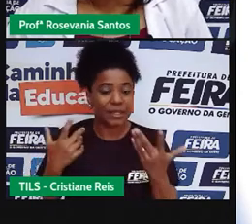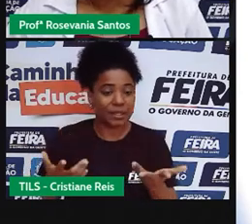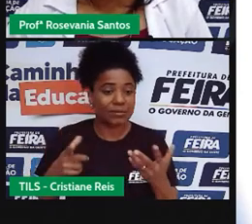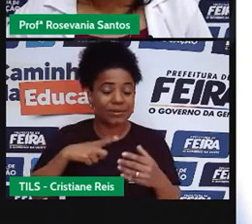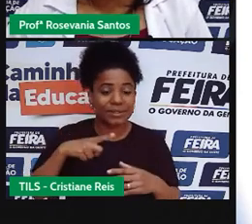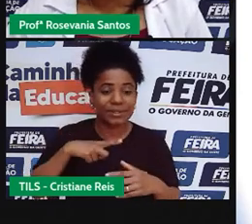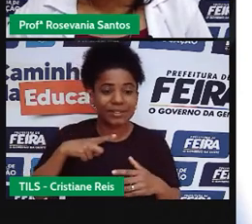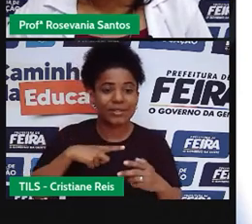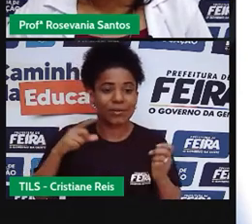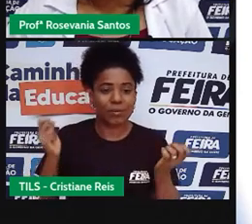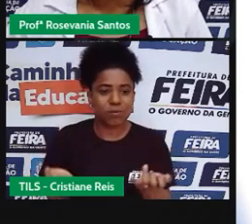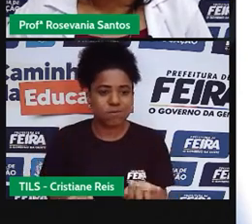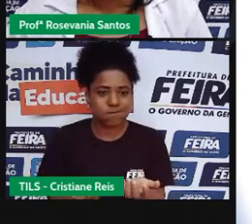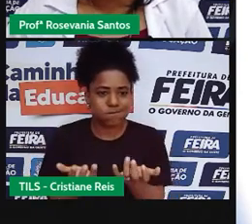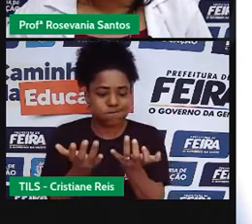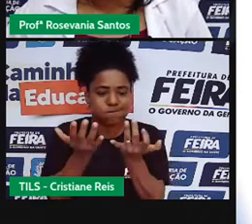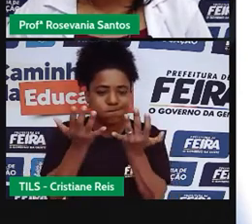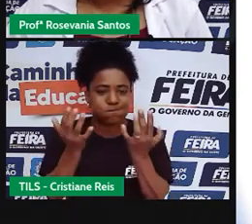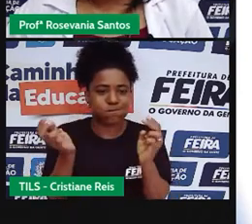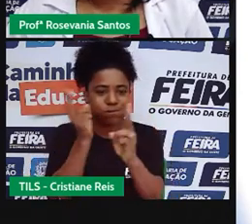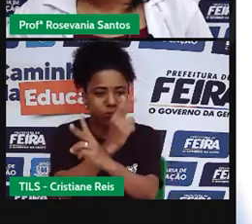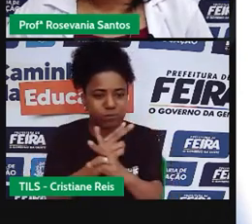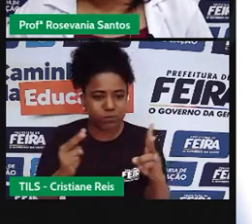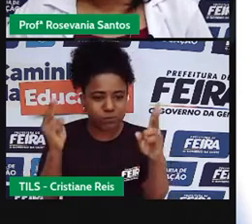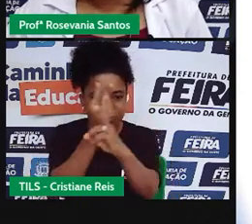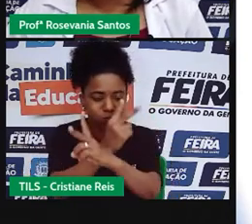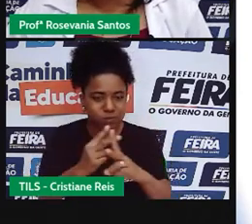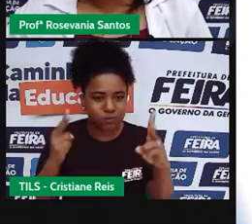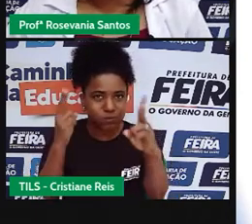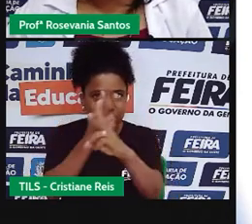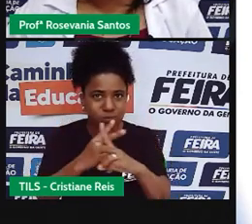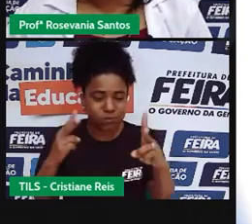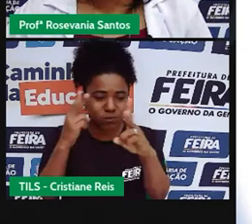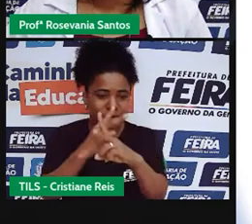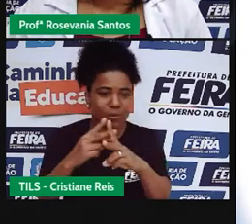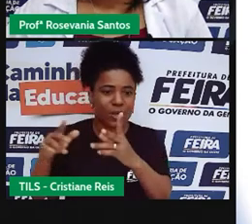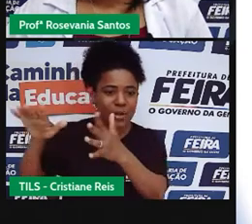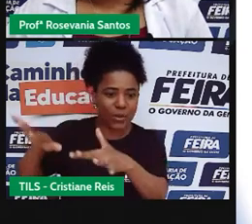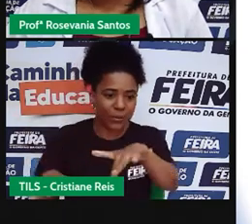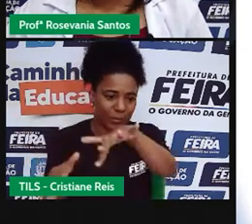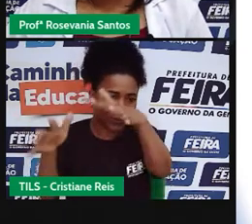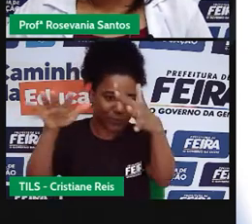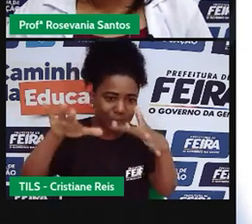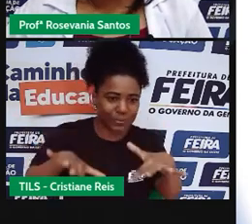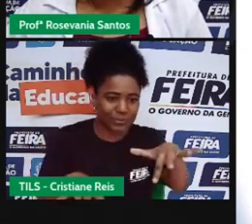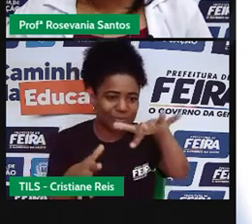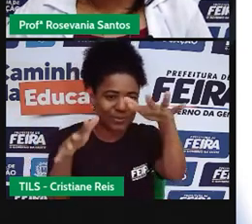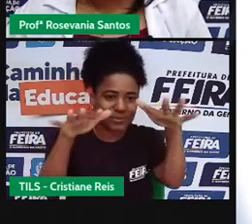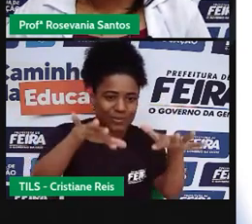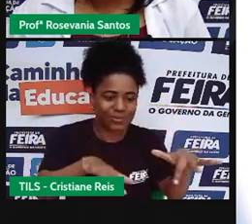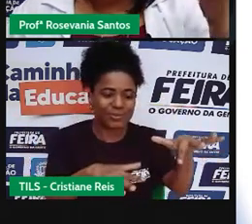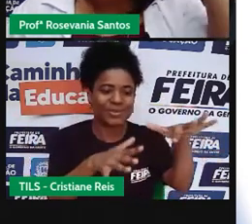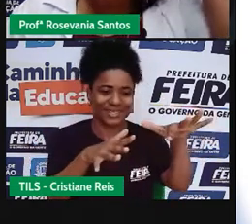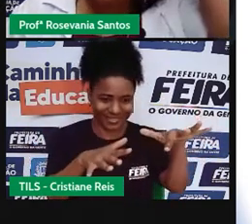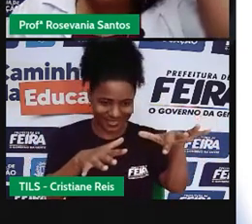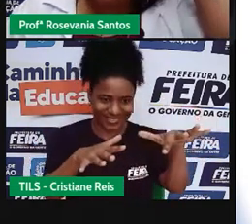ou seja, os ventos que se formam aqui, né, no Oceano Atlântico, e vai